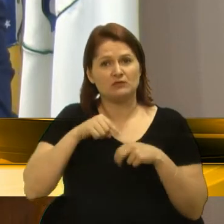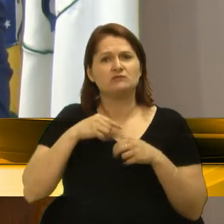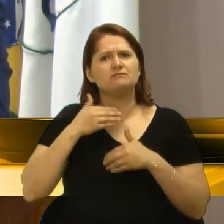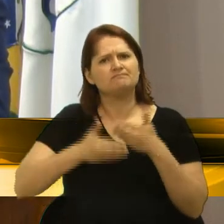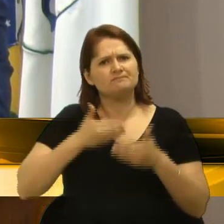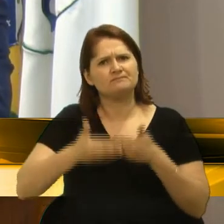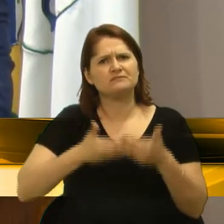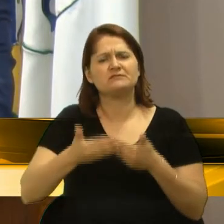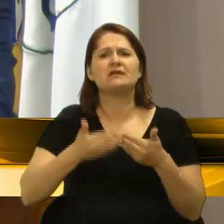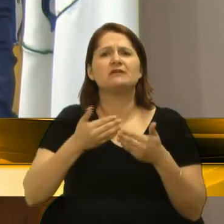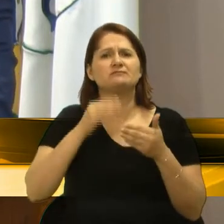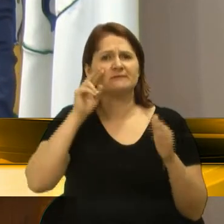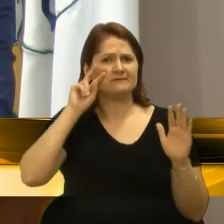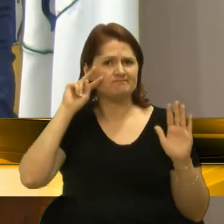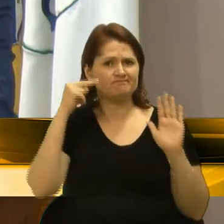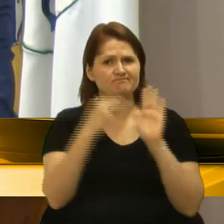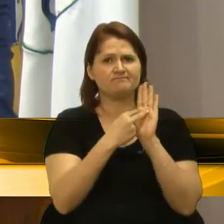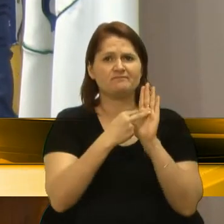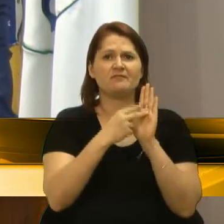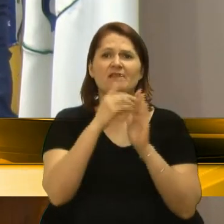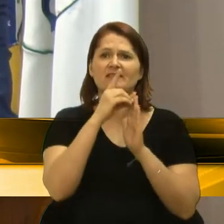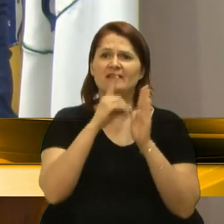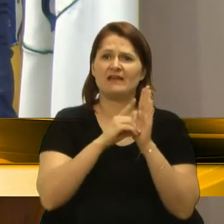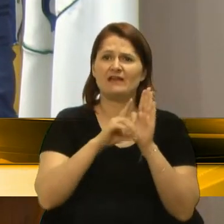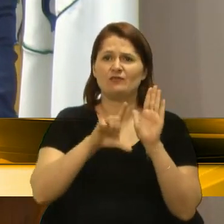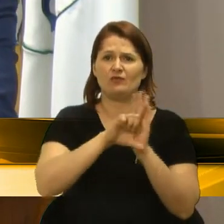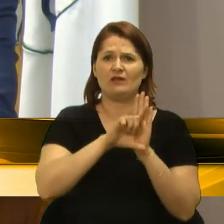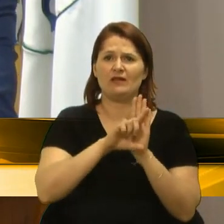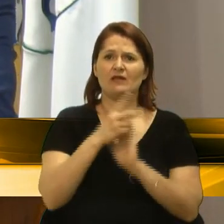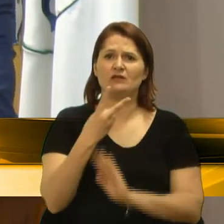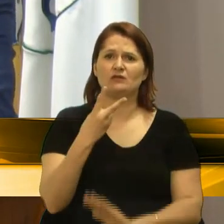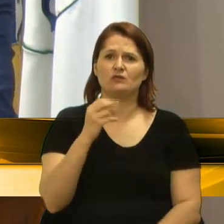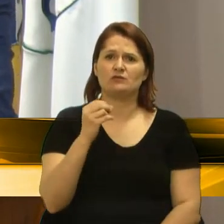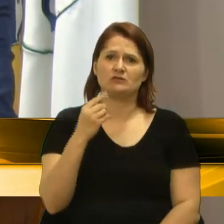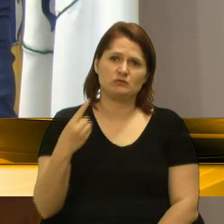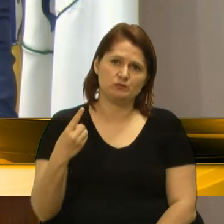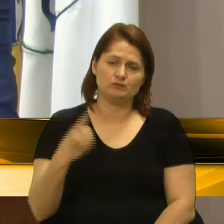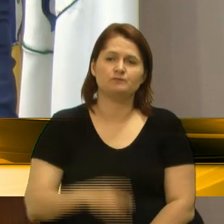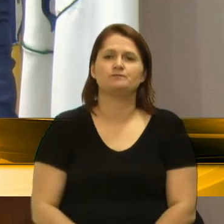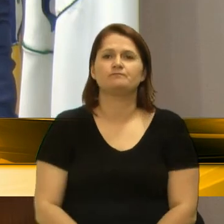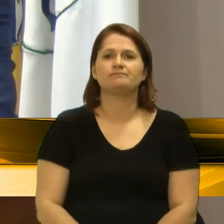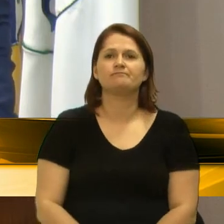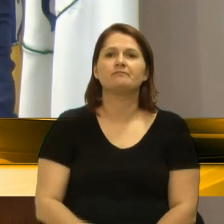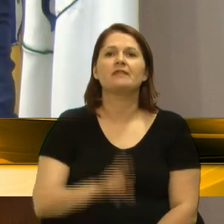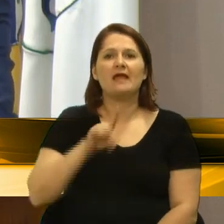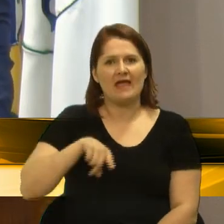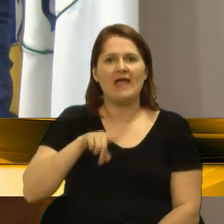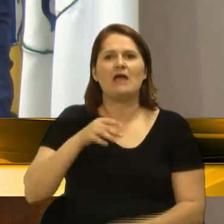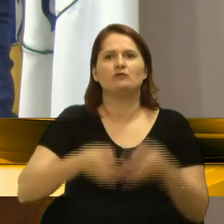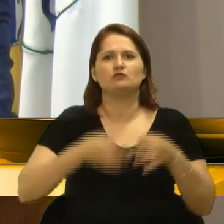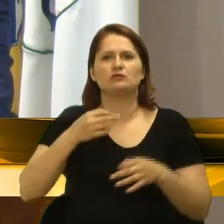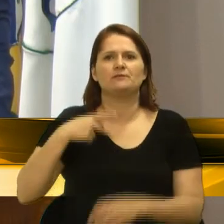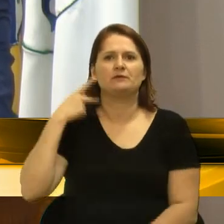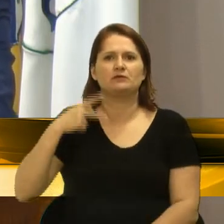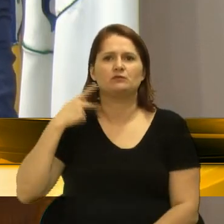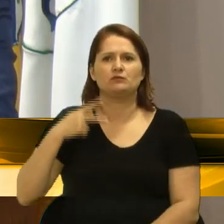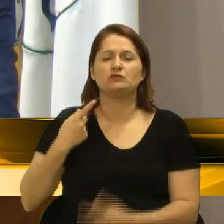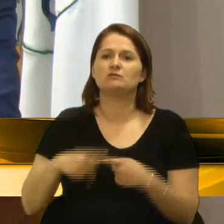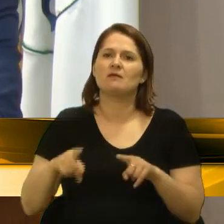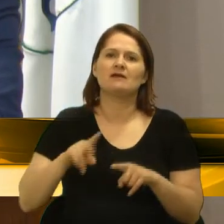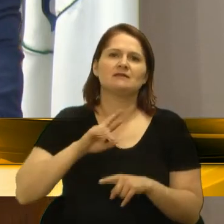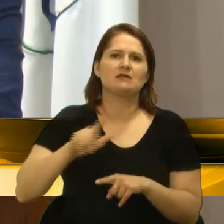201. É um julgamento político, mas não é um processo de votação por simpatia ou antipatia ao